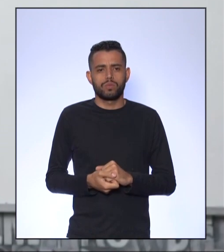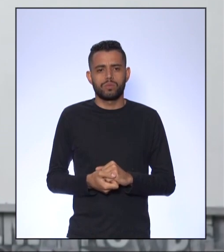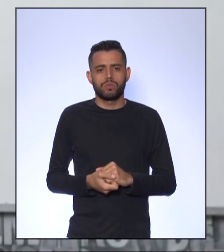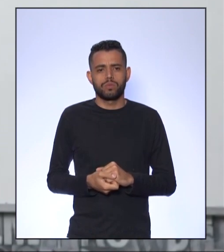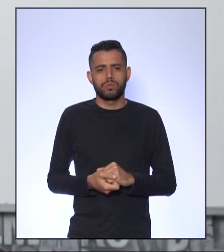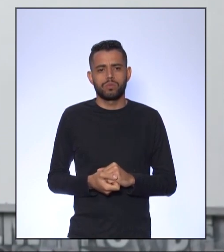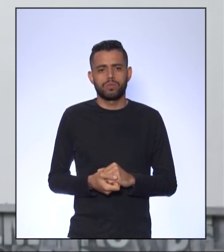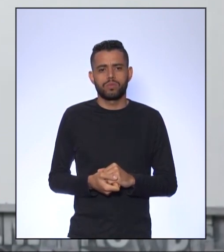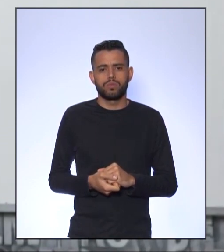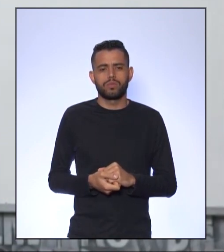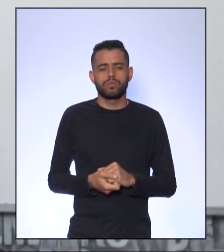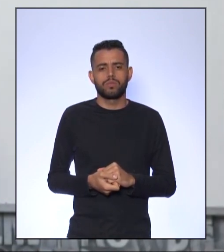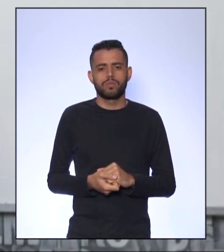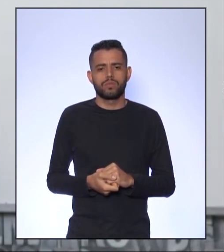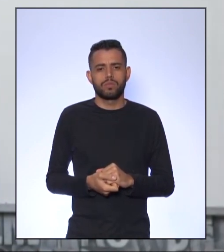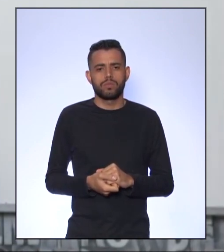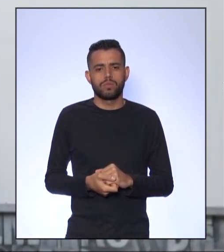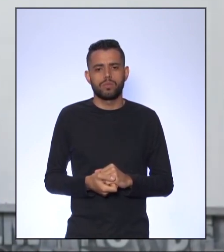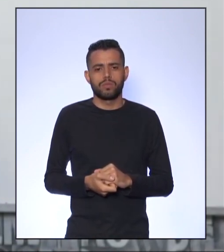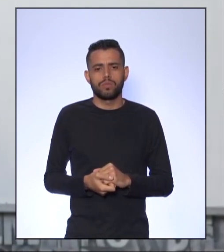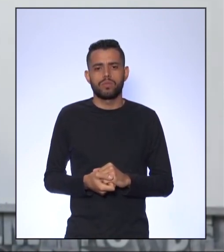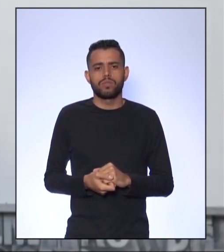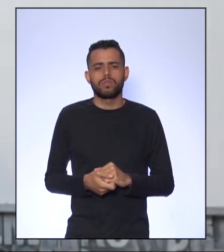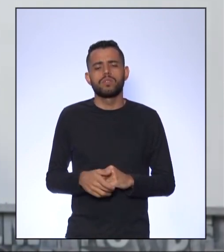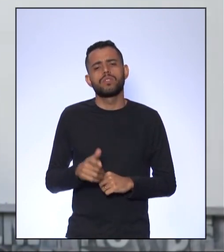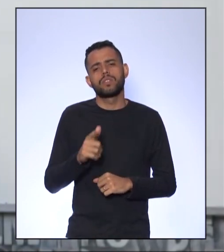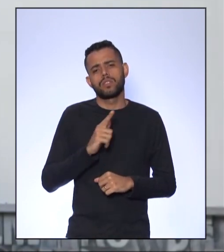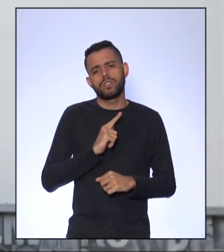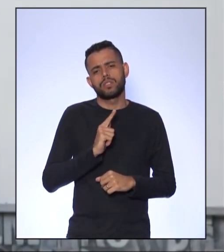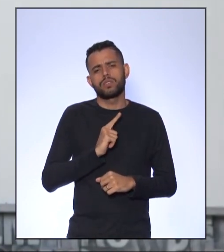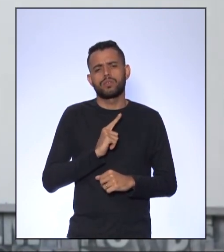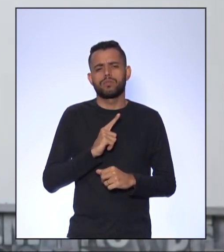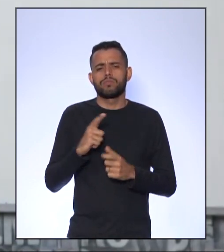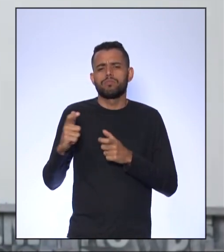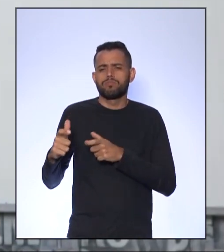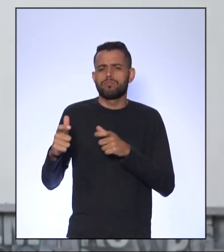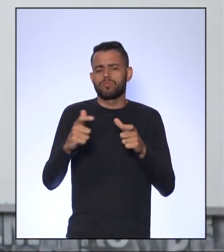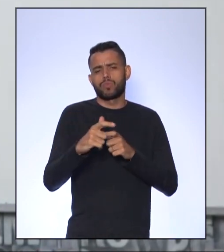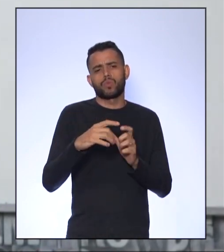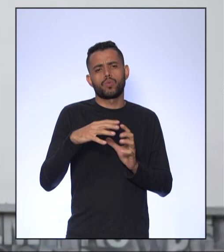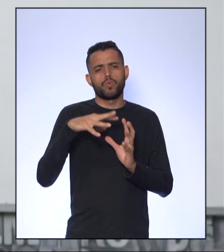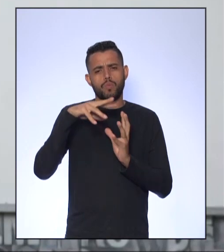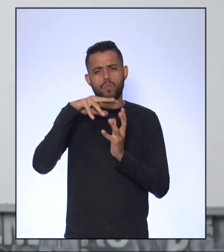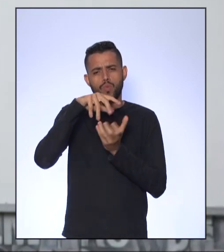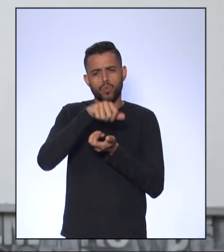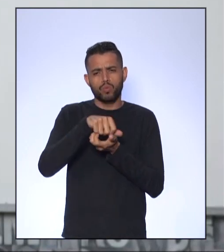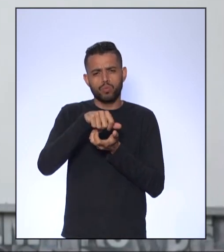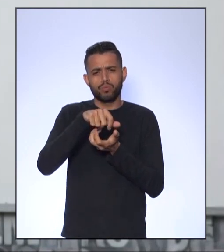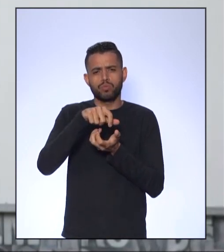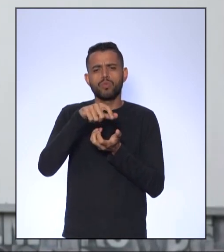em uma porção do mundo. Aonde, professor? Na